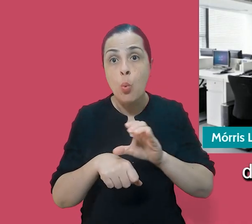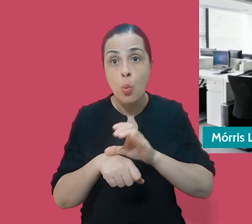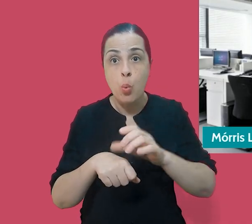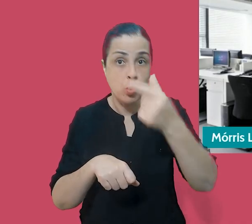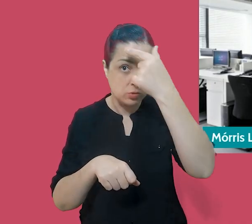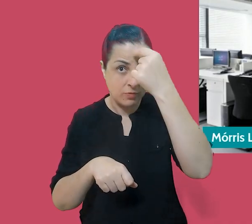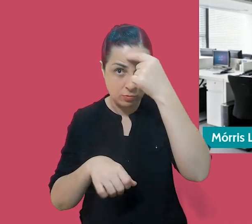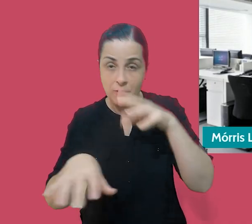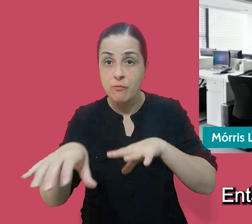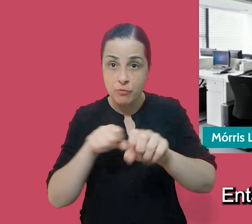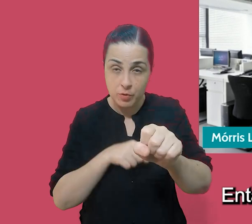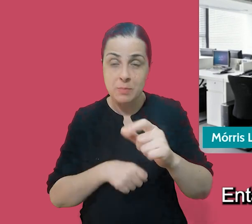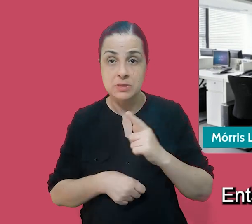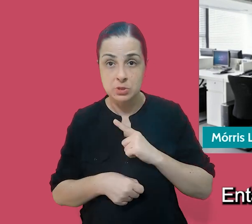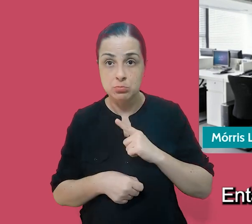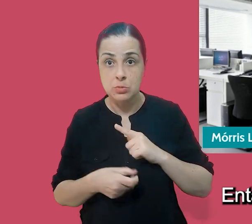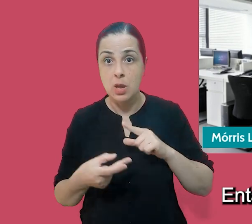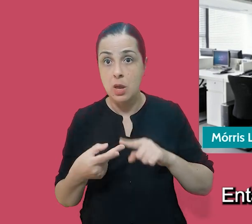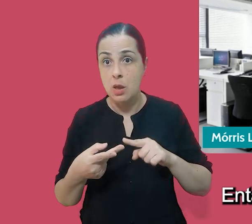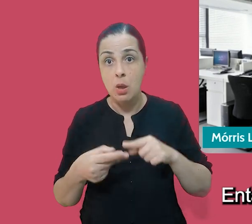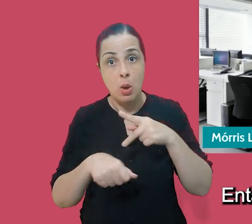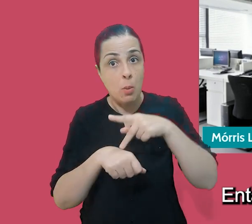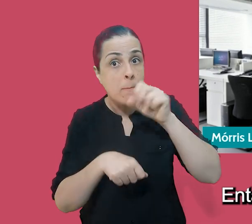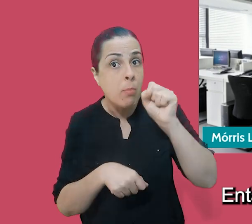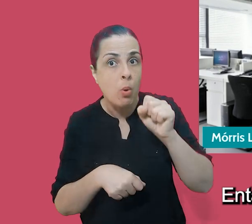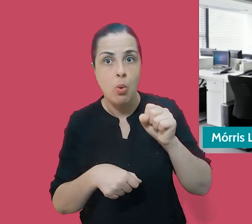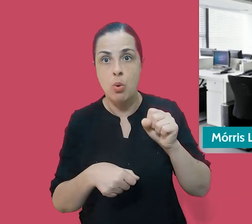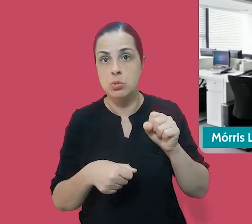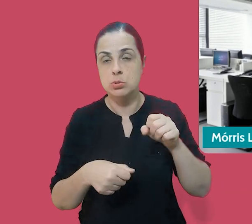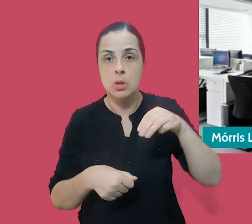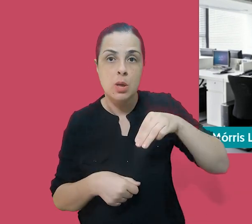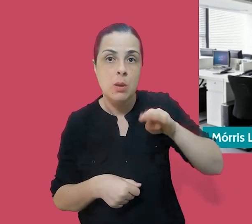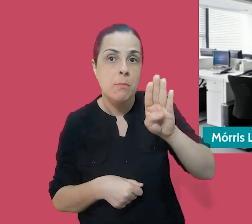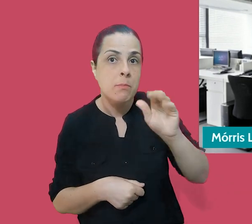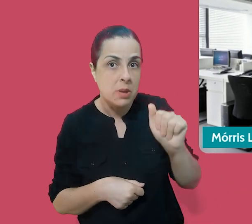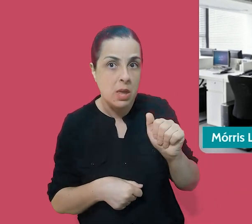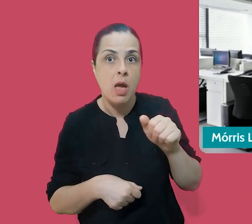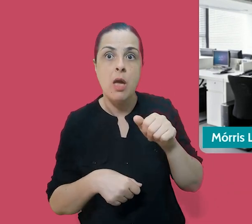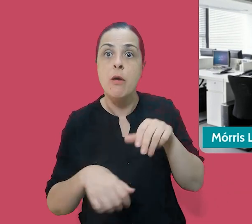pós-graduação, MBA. Então, são pessoas que, sim, né, tiveram...